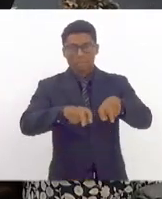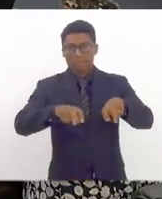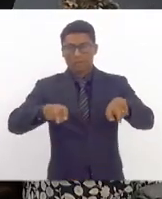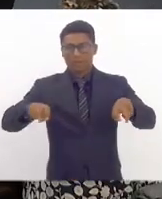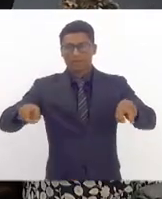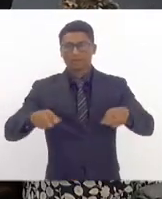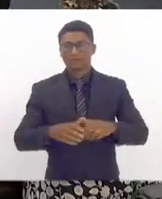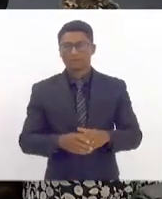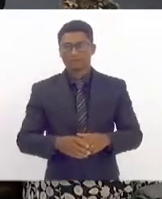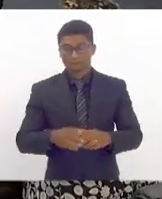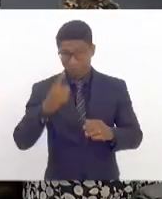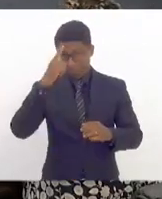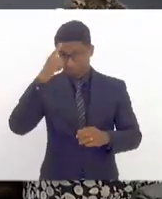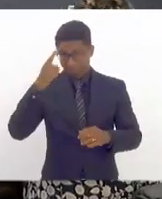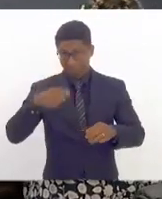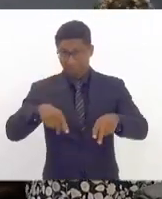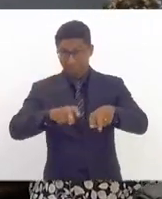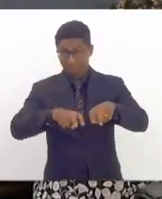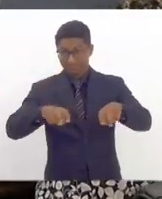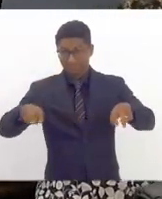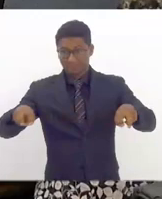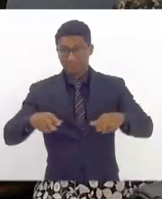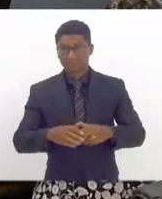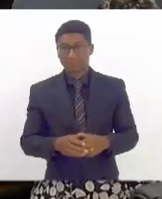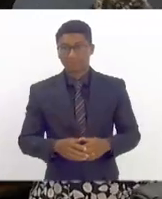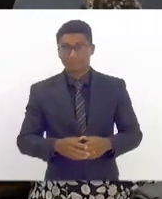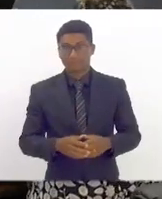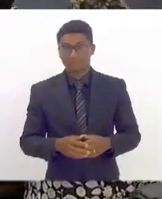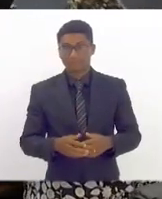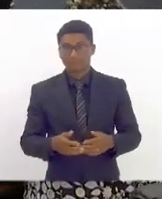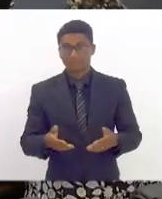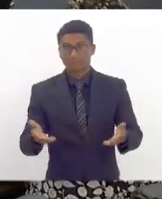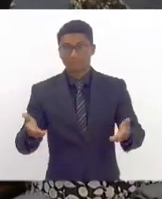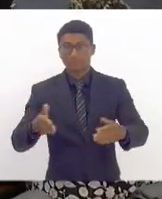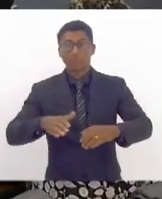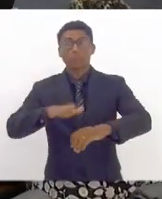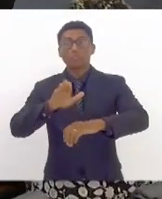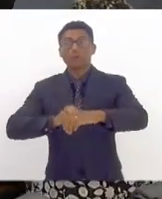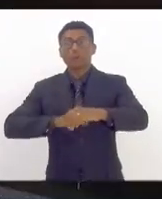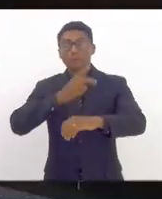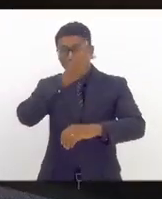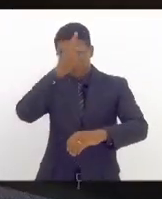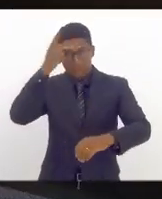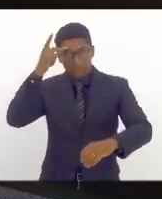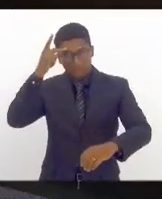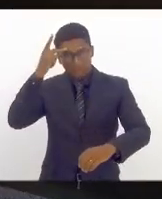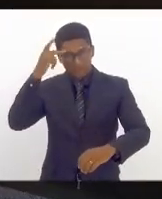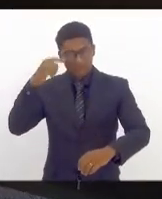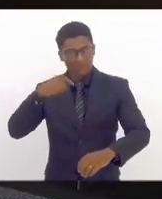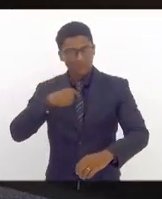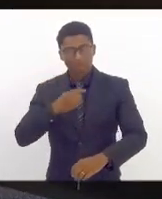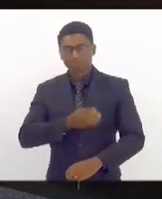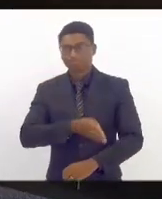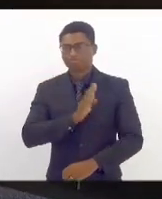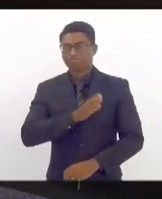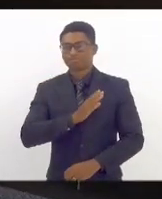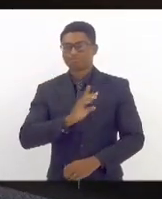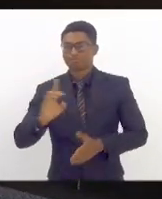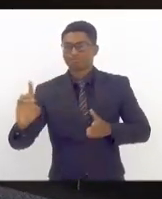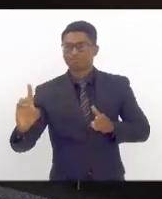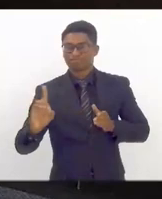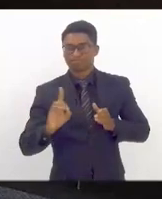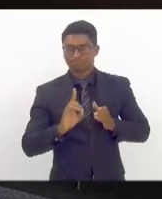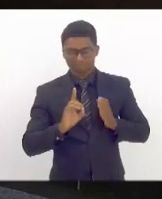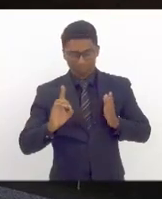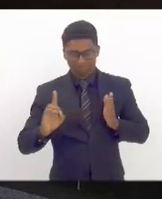dessa vez e dessa vez eu queria chamar uma pessoa que mora aqui ó no fundo do meu coração uma